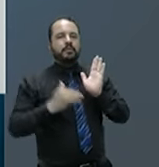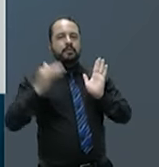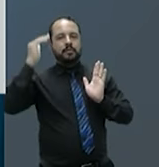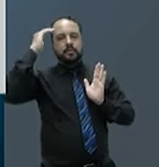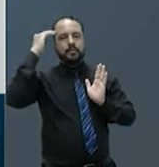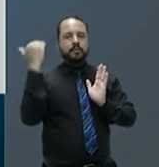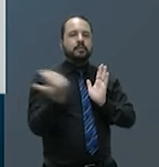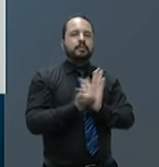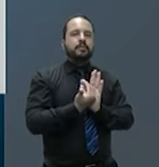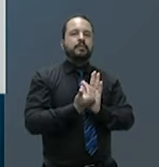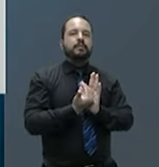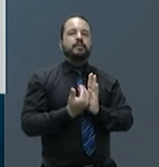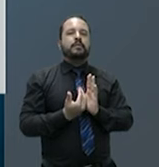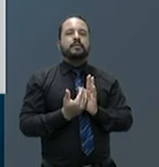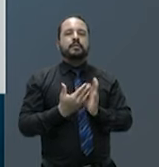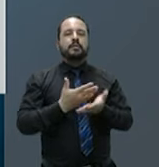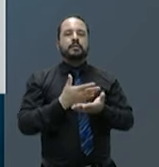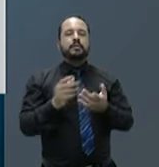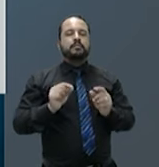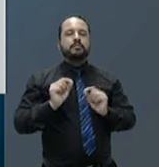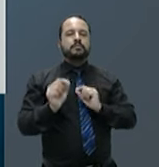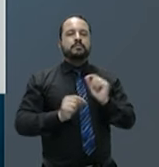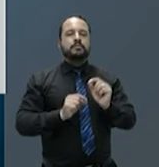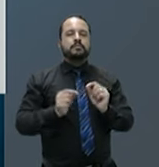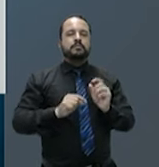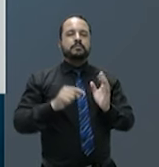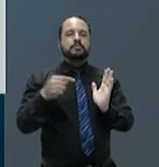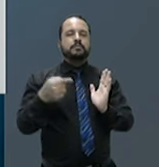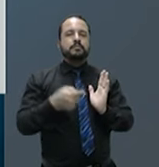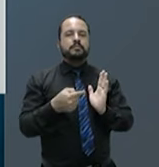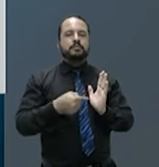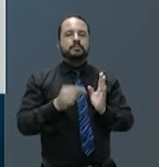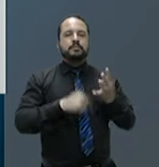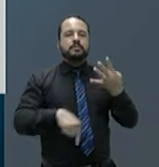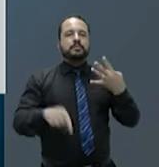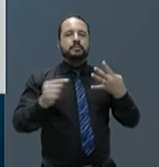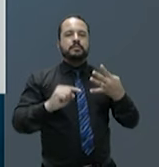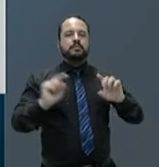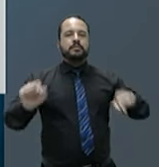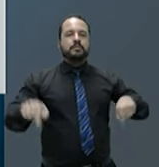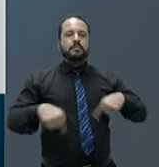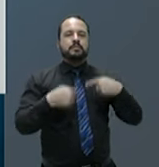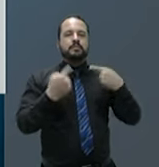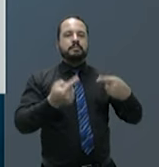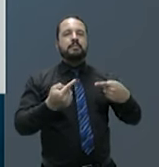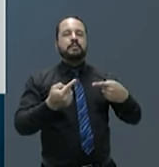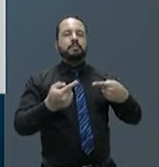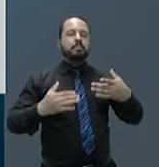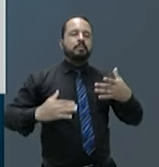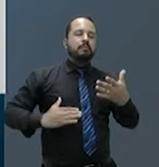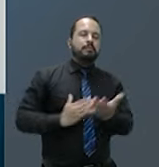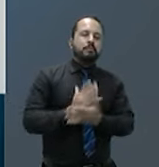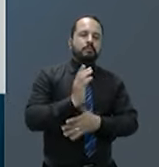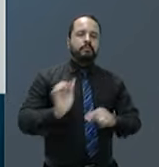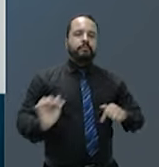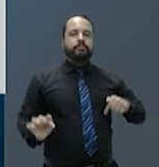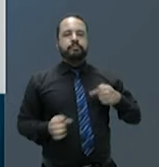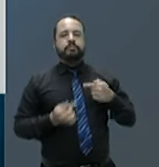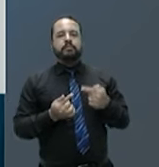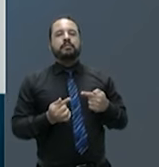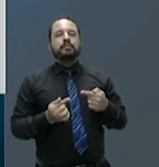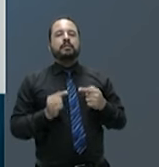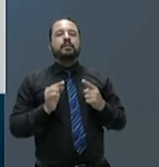da suplicada. Assim, não há razão legal alguma para se opor à presente homologação. Já o contrário, por sua vez,